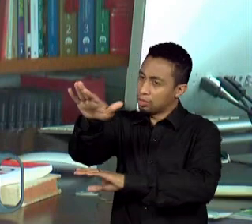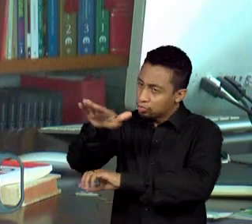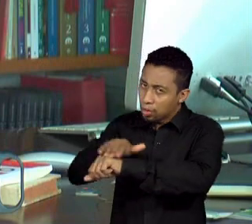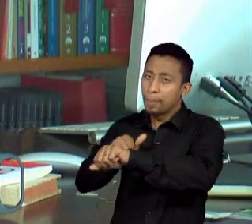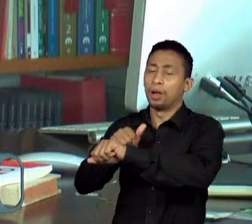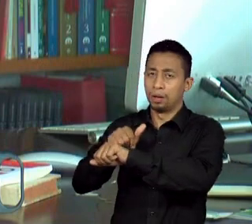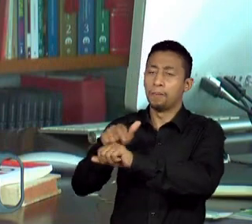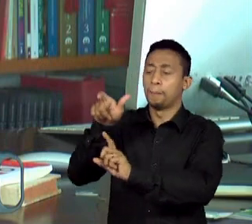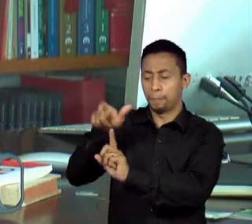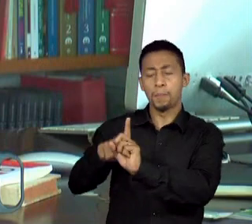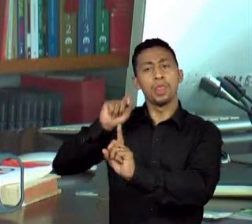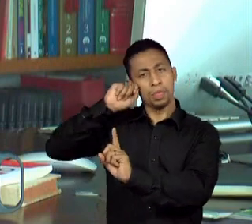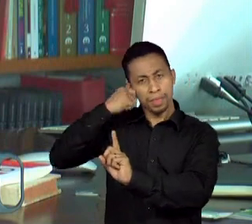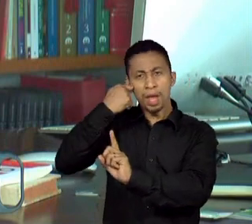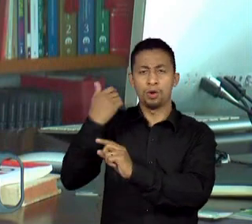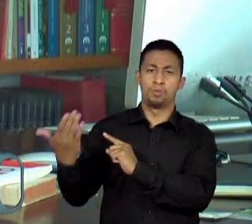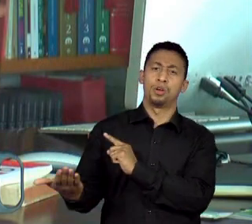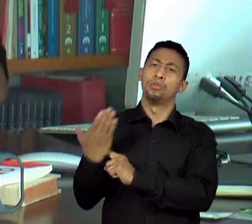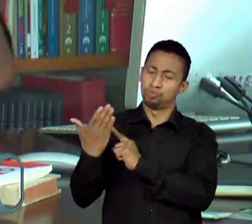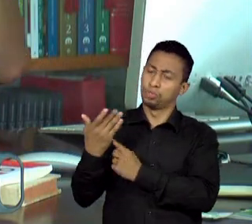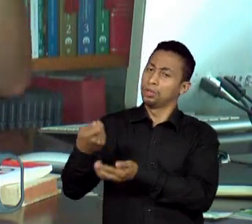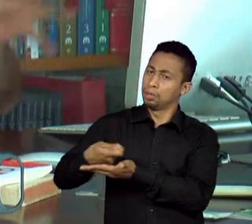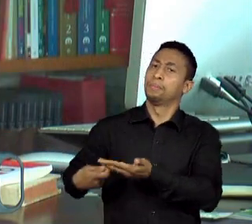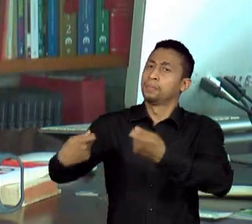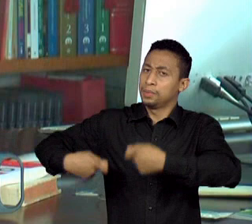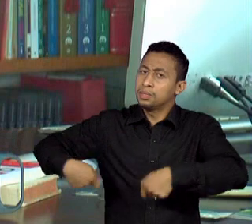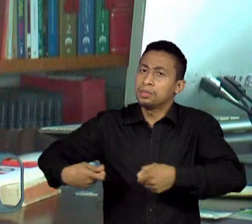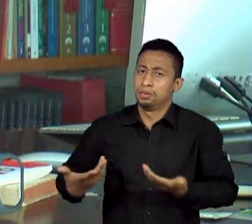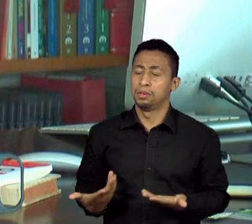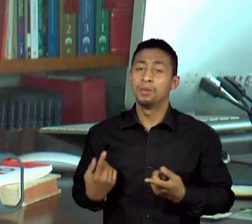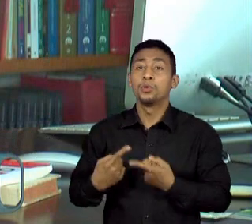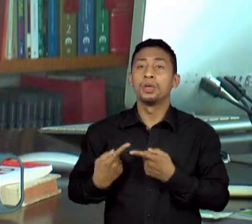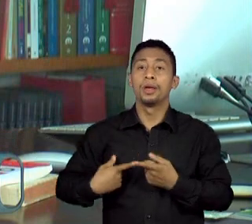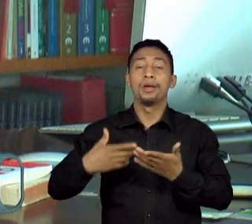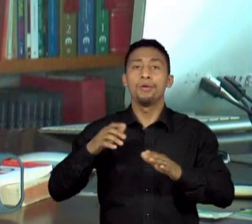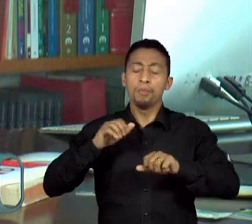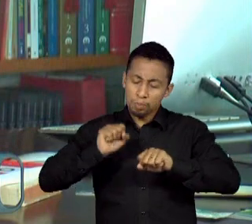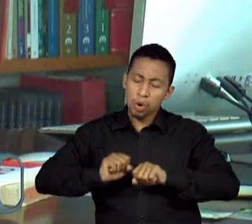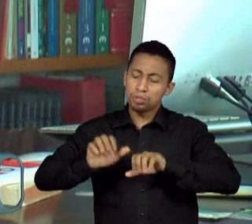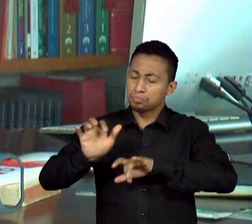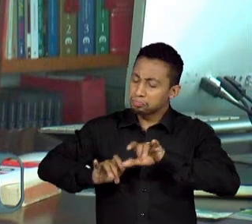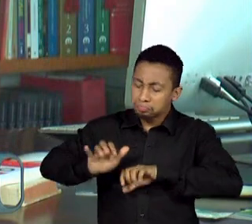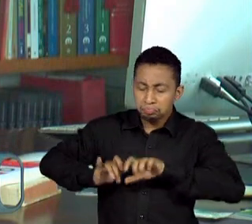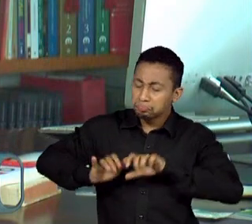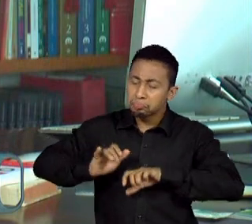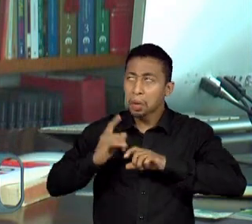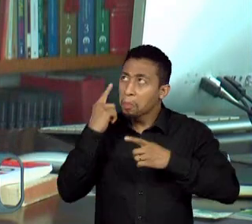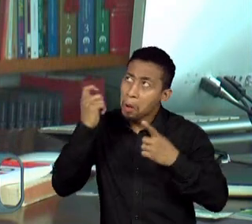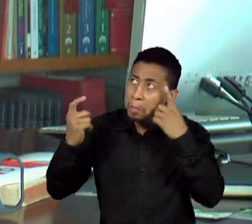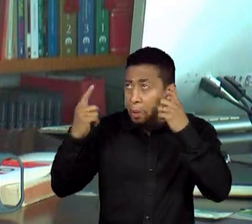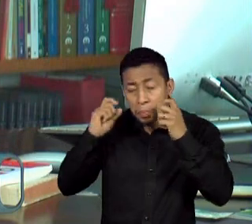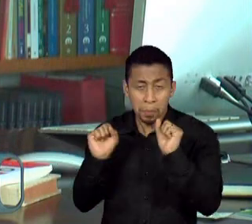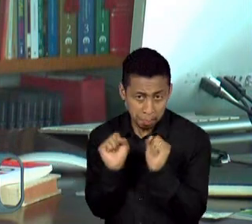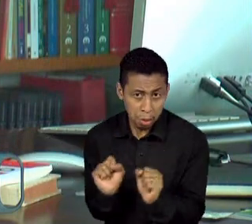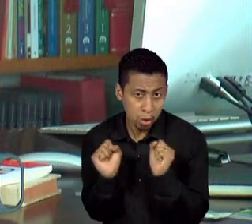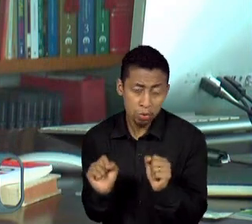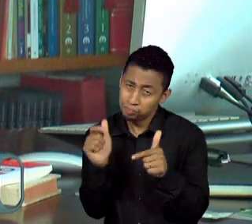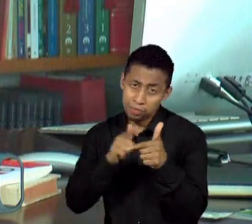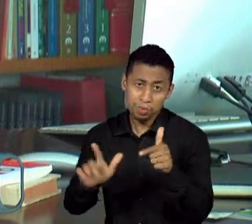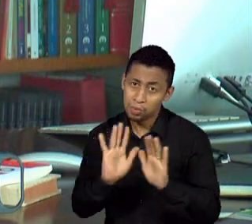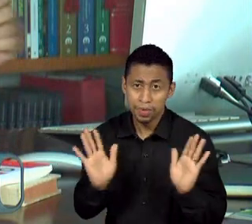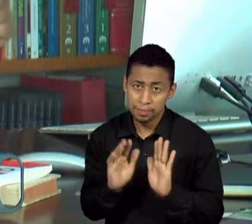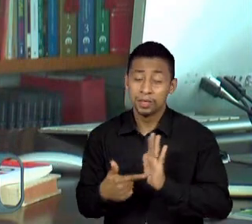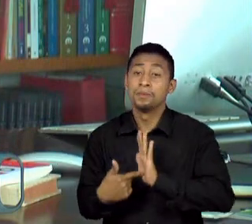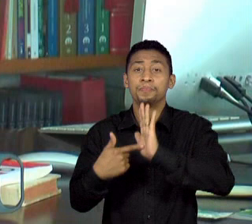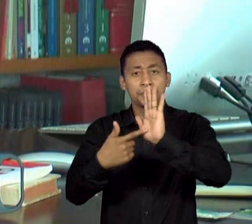porque eu posso sentar aqui em Porto Alegre, inventar dramaturgias, como eu já fiz com o Paió, com protagonistas negros, com